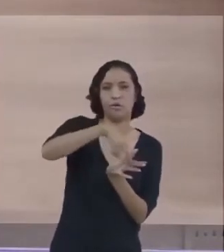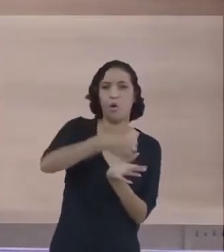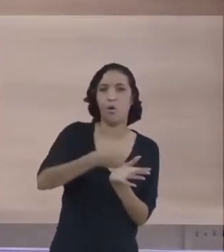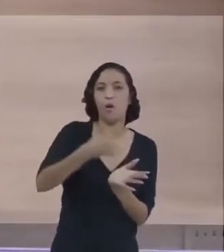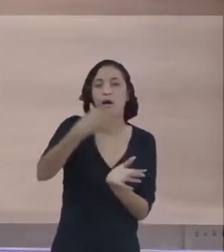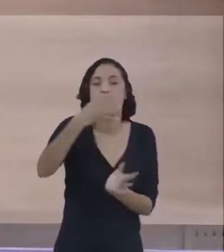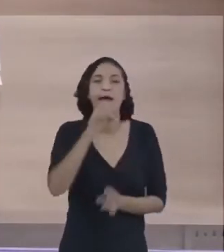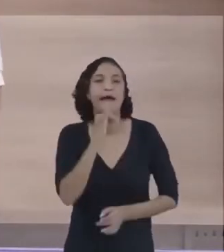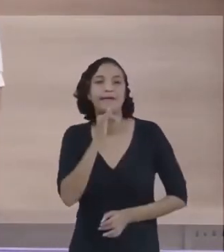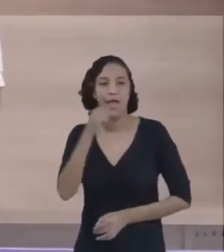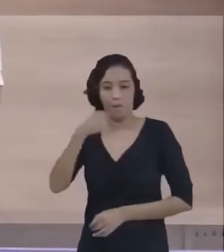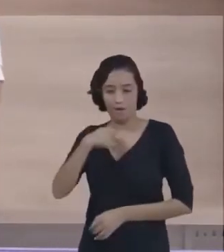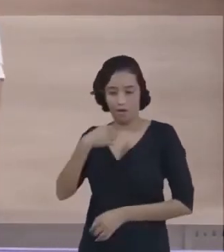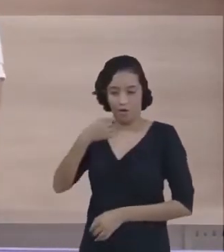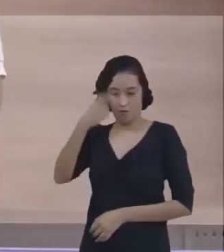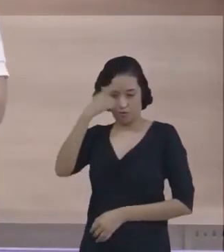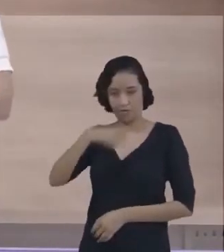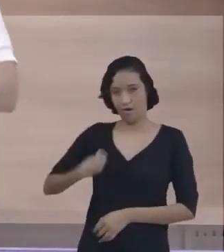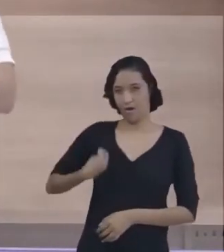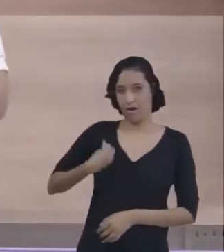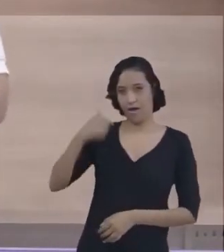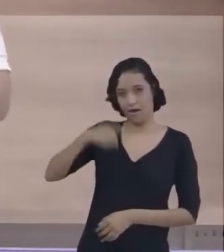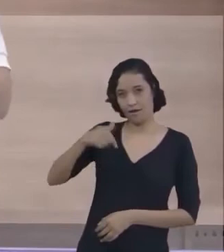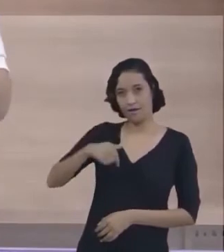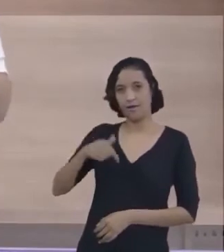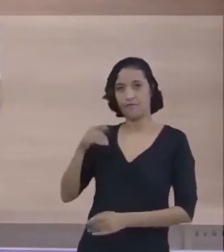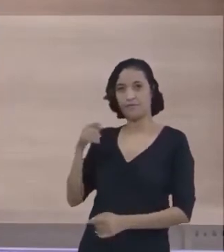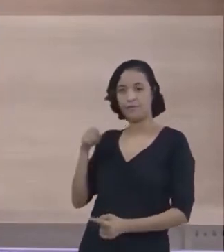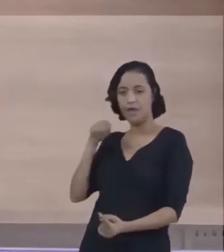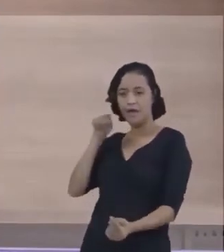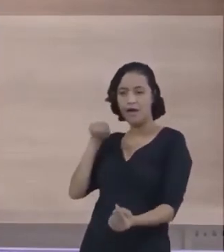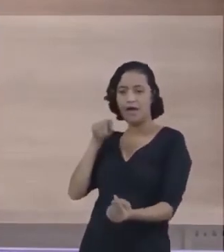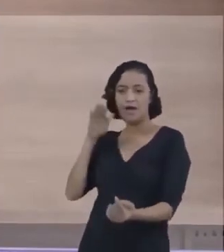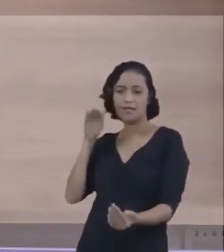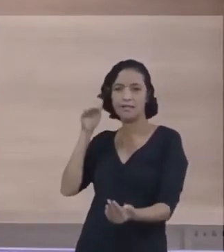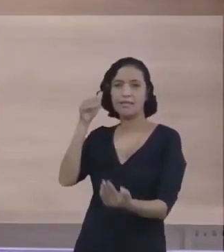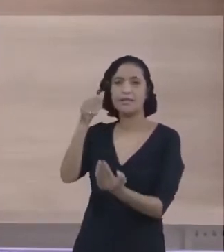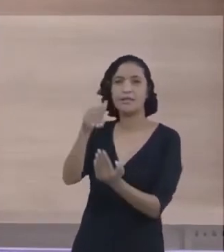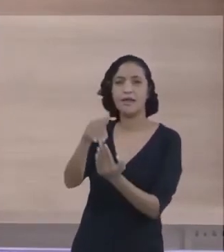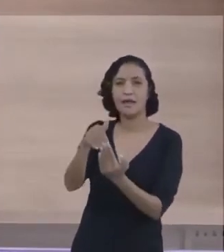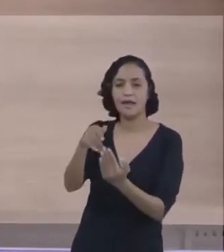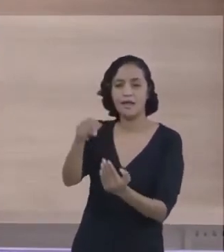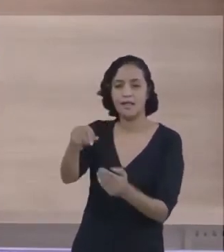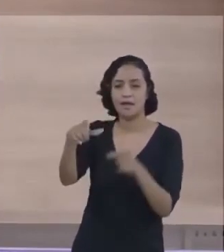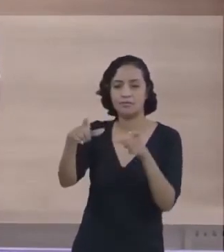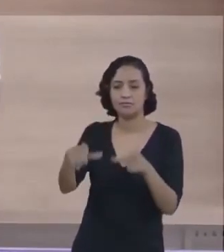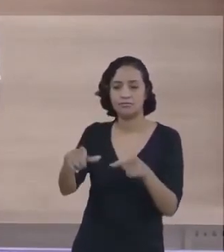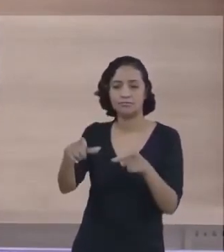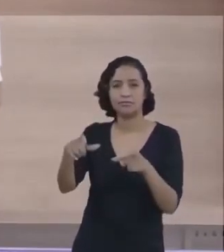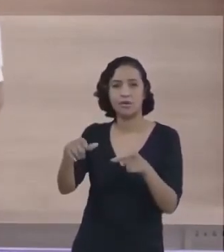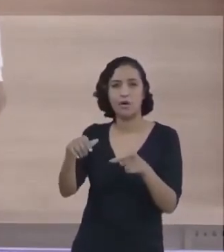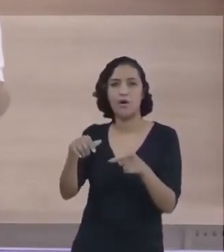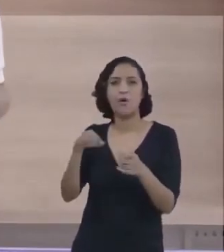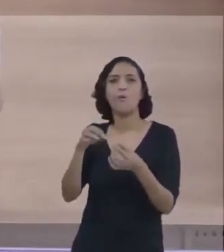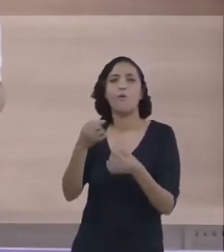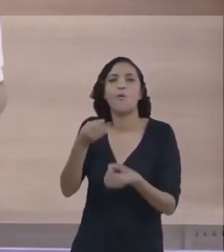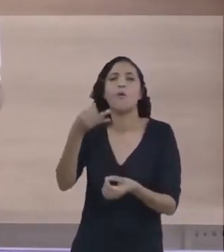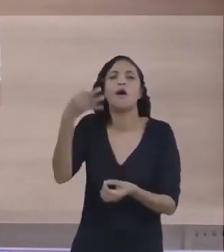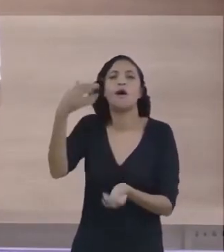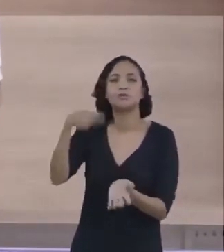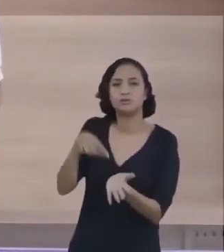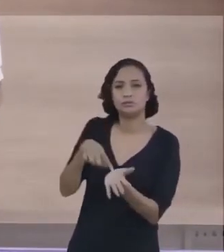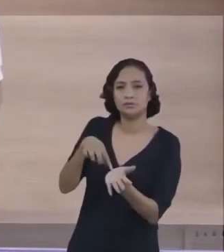até a varanda? Então, são medidas de comprimento, são instrumentos